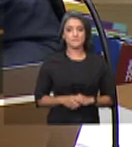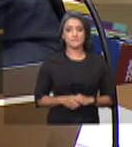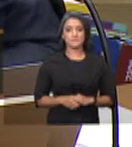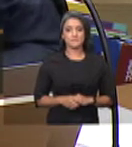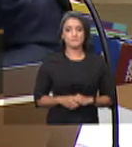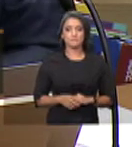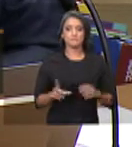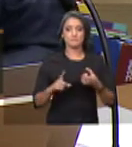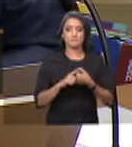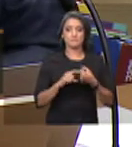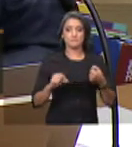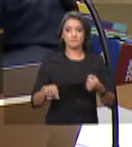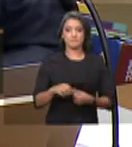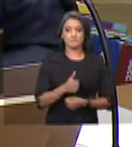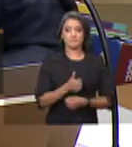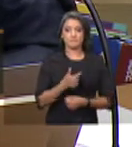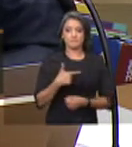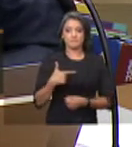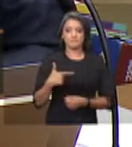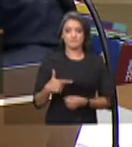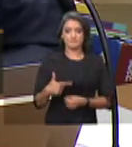a ao artigo 12